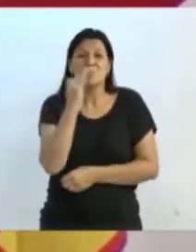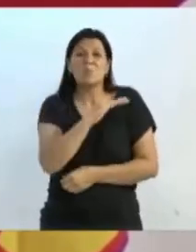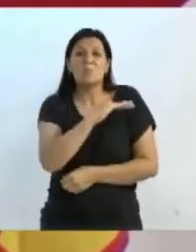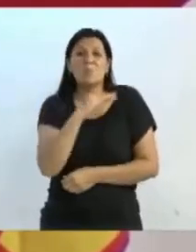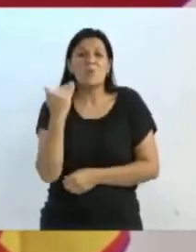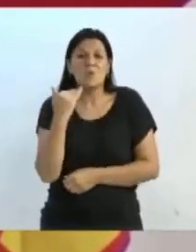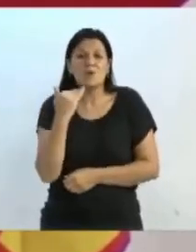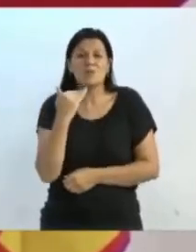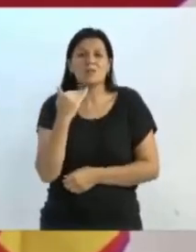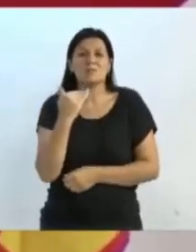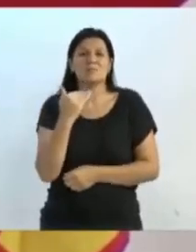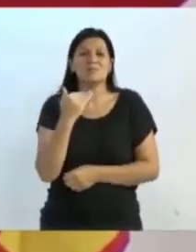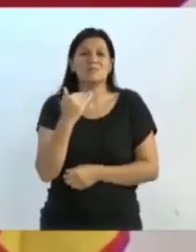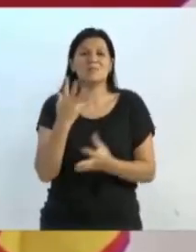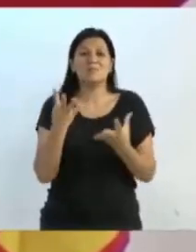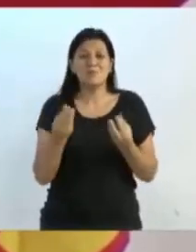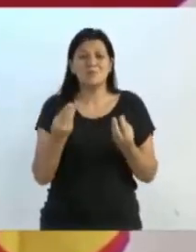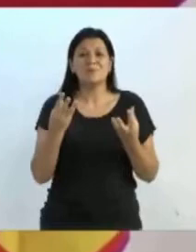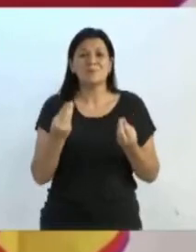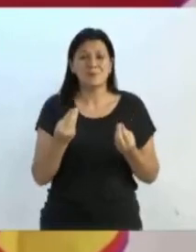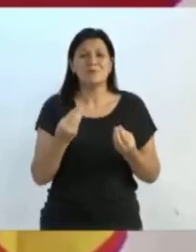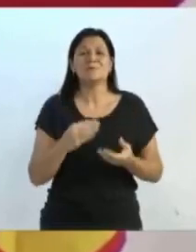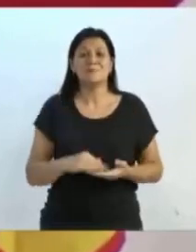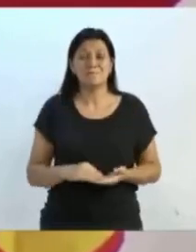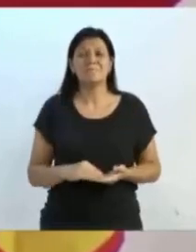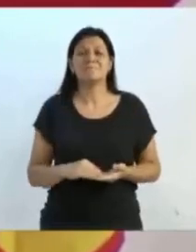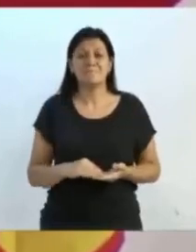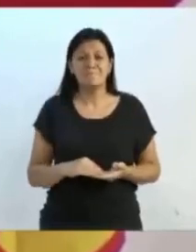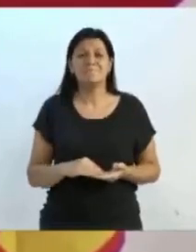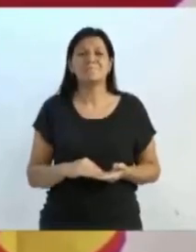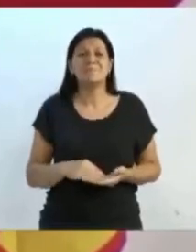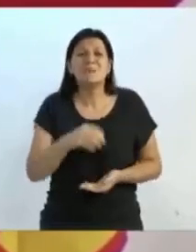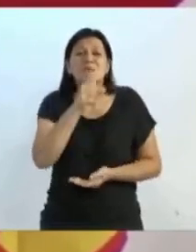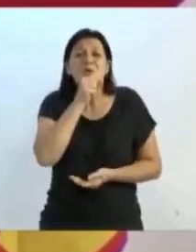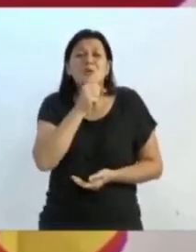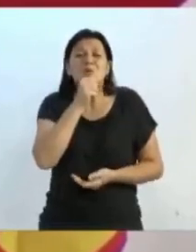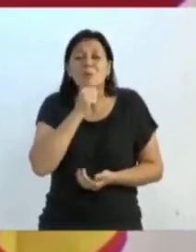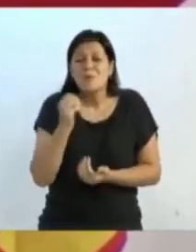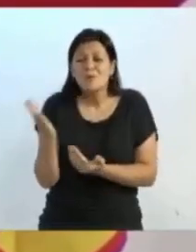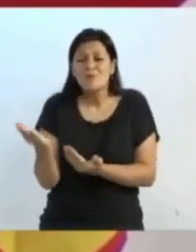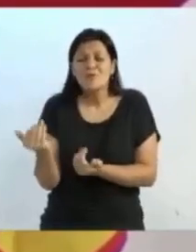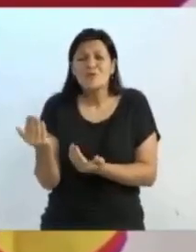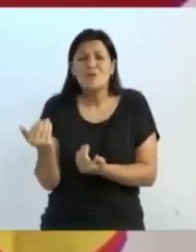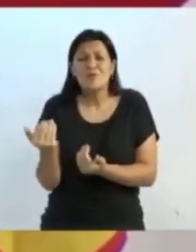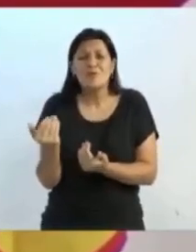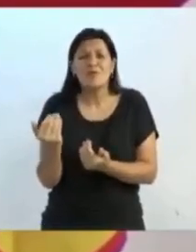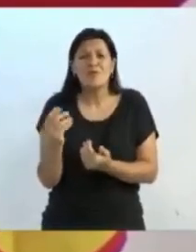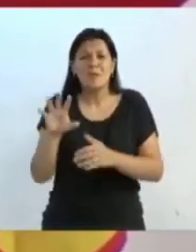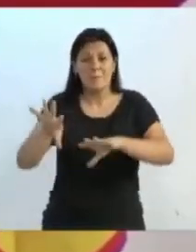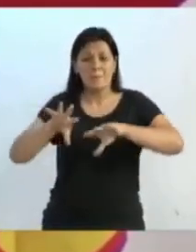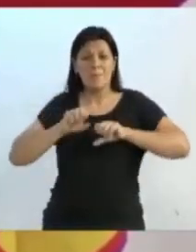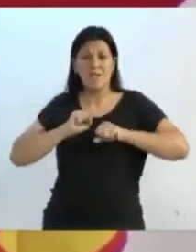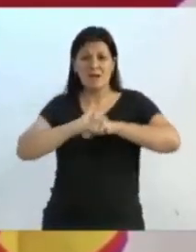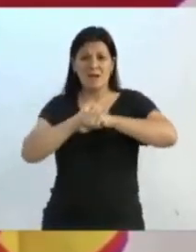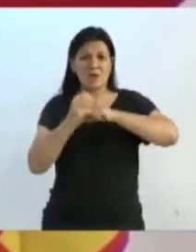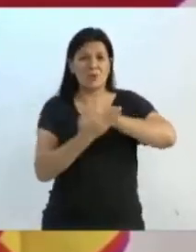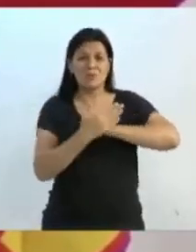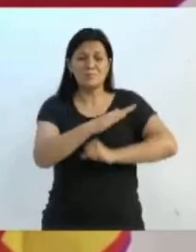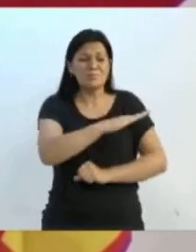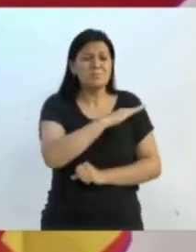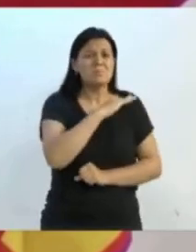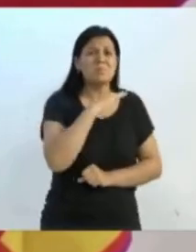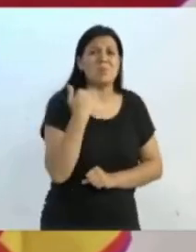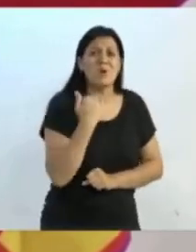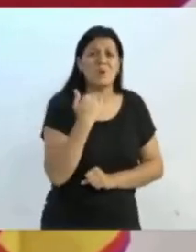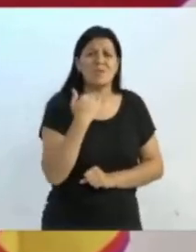muitas pessoas sendo sacrificadas, muitos idosos, jovens, e a Covid-19 não está perdoando ninguém, nenhuma